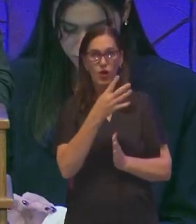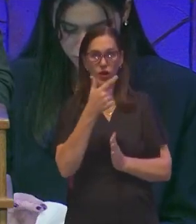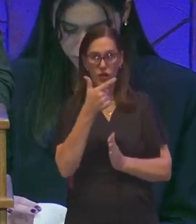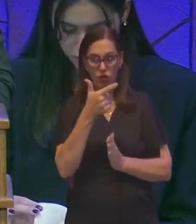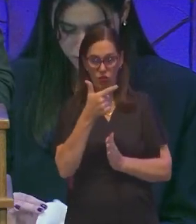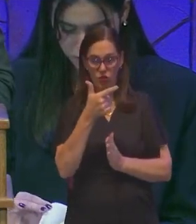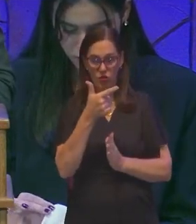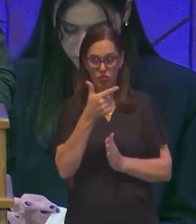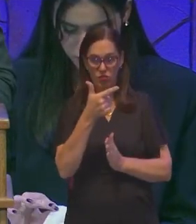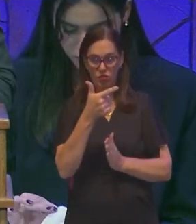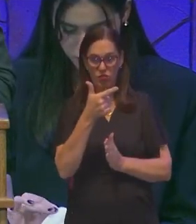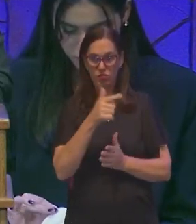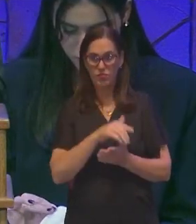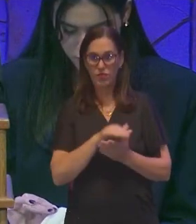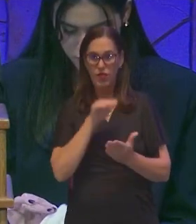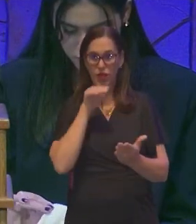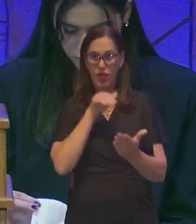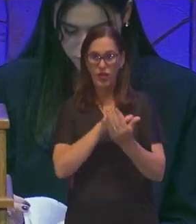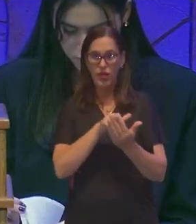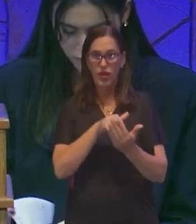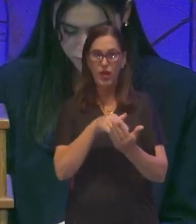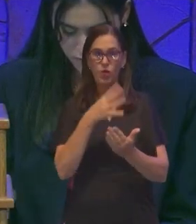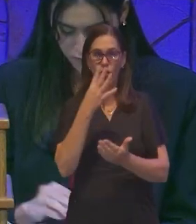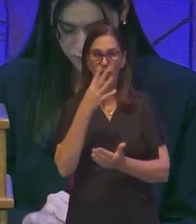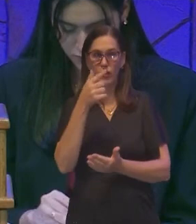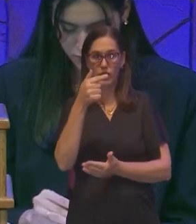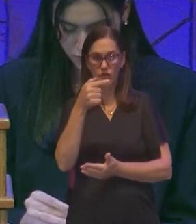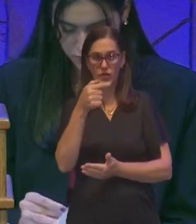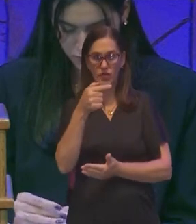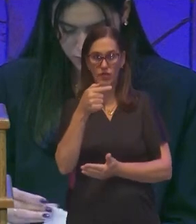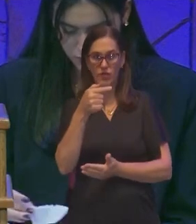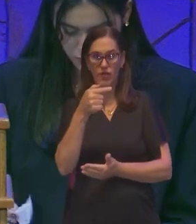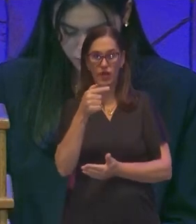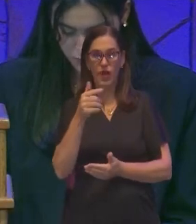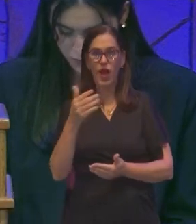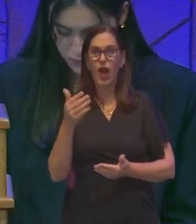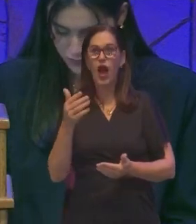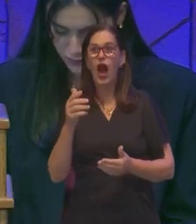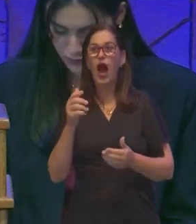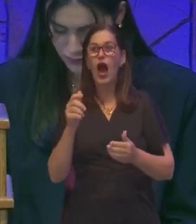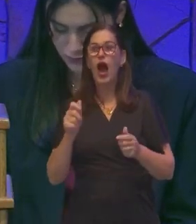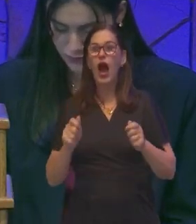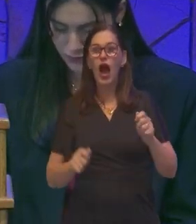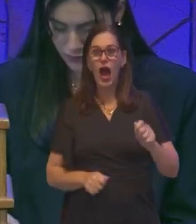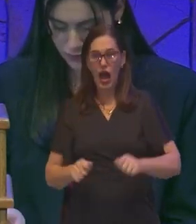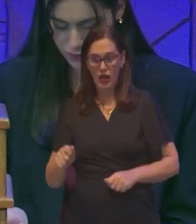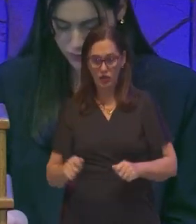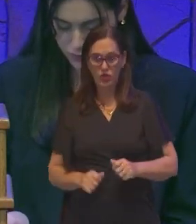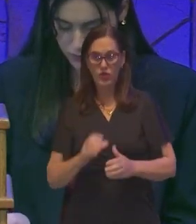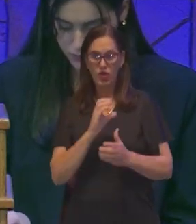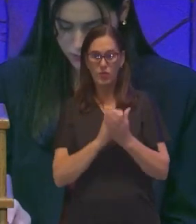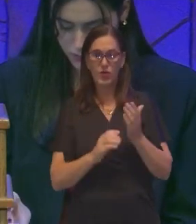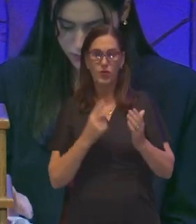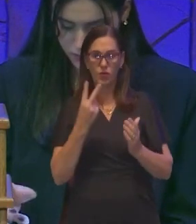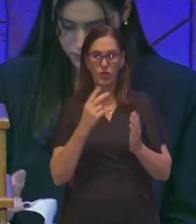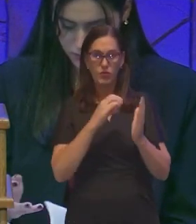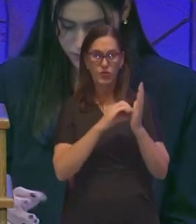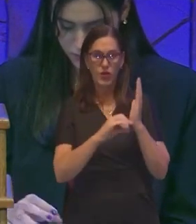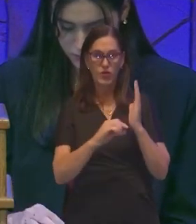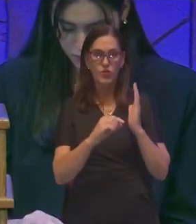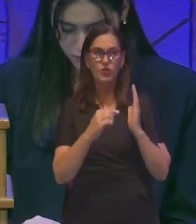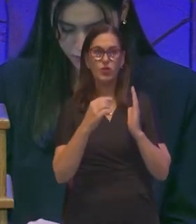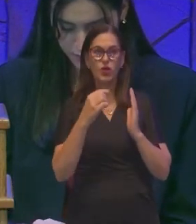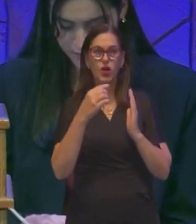42 a 47. Atos, capítulo 2, versos 42